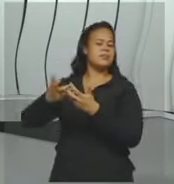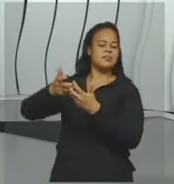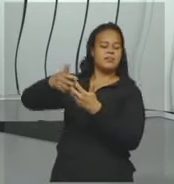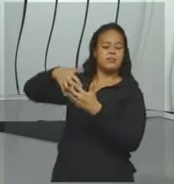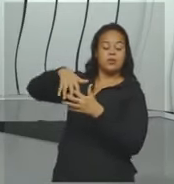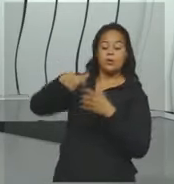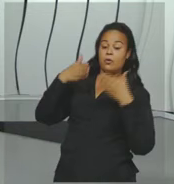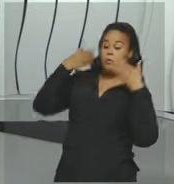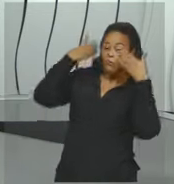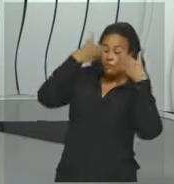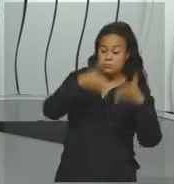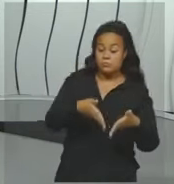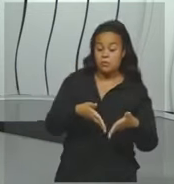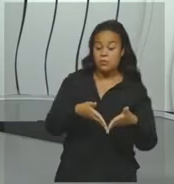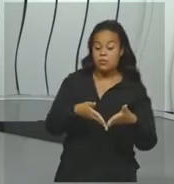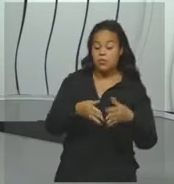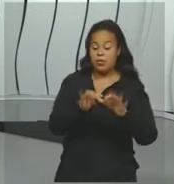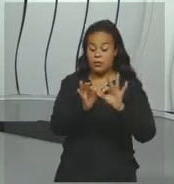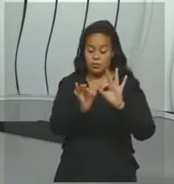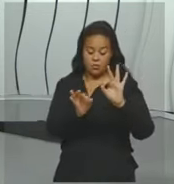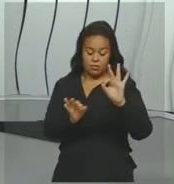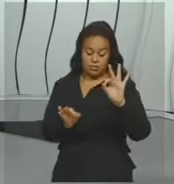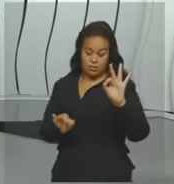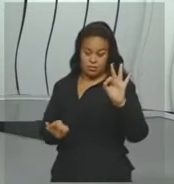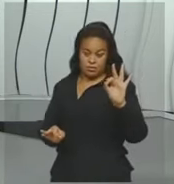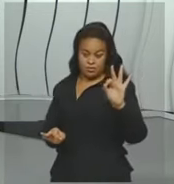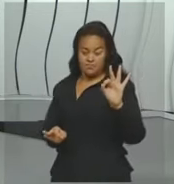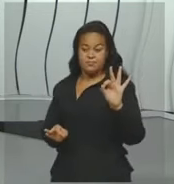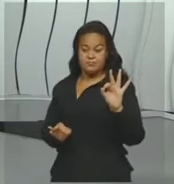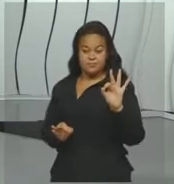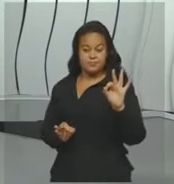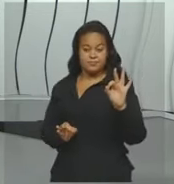foco hoje mais era no plano inclinado, era mais